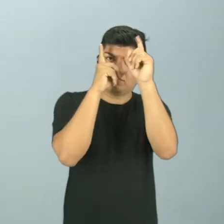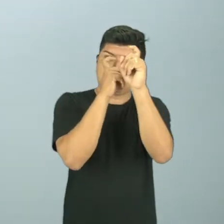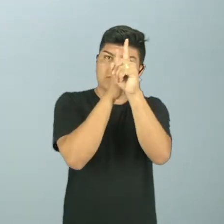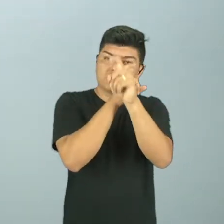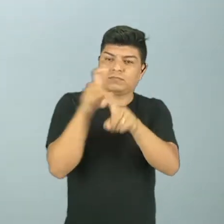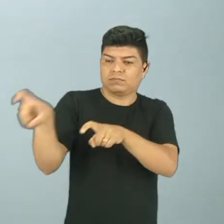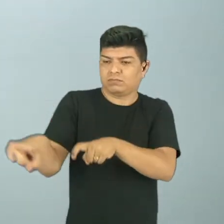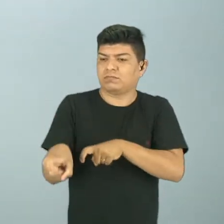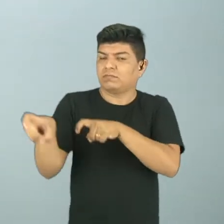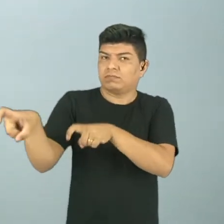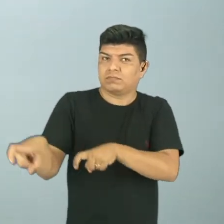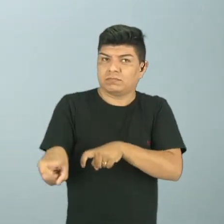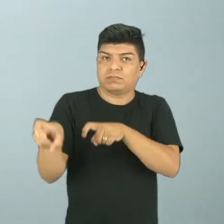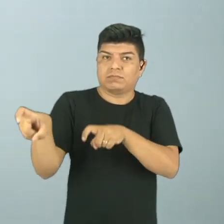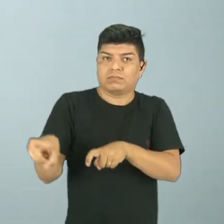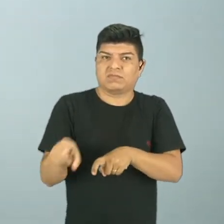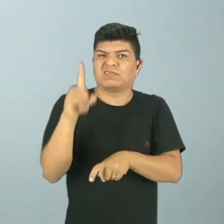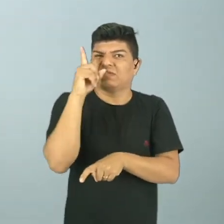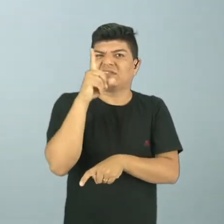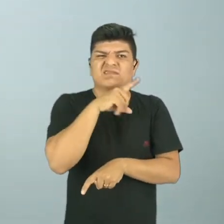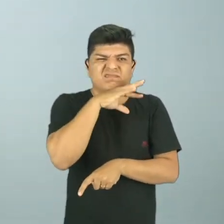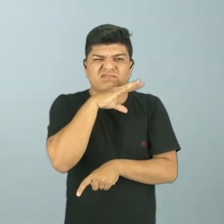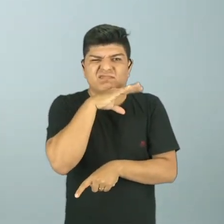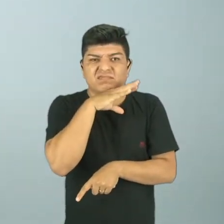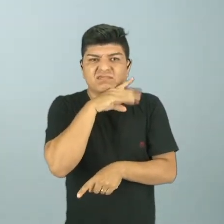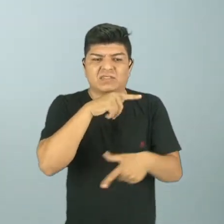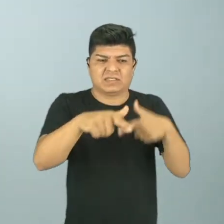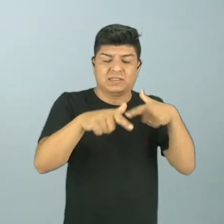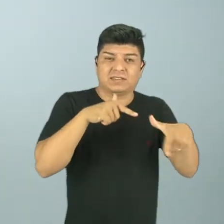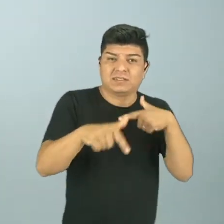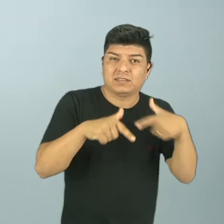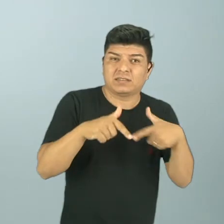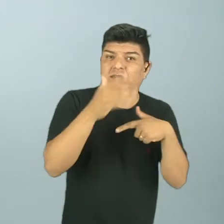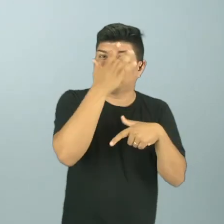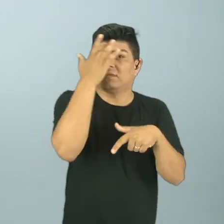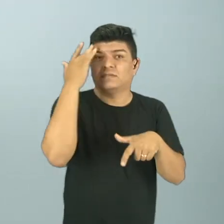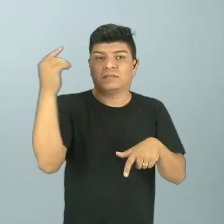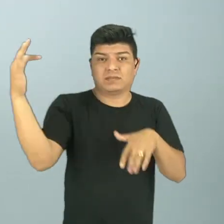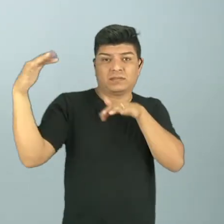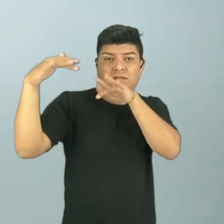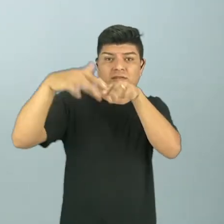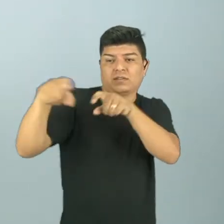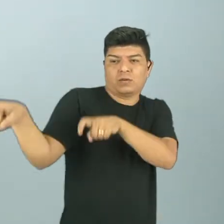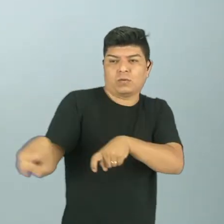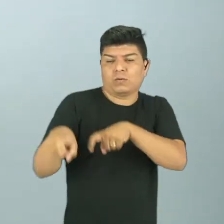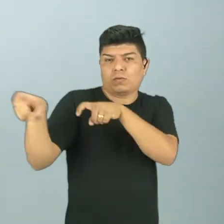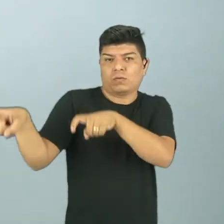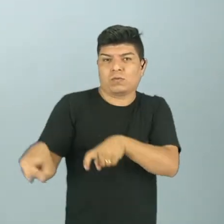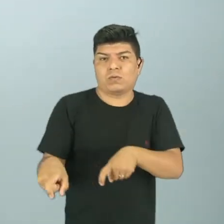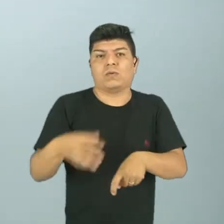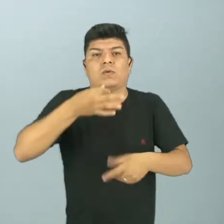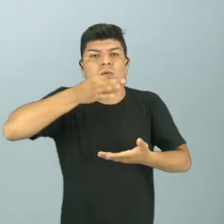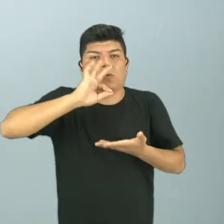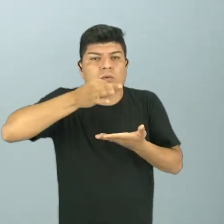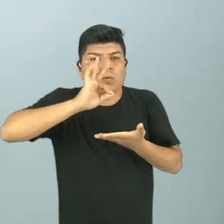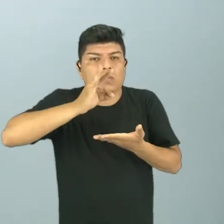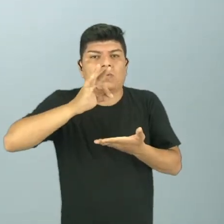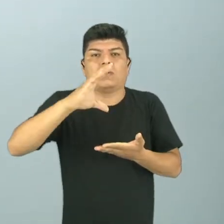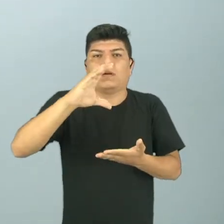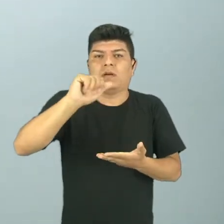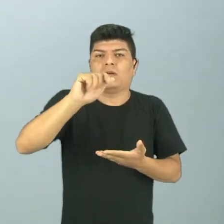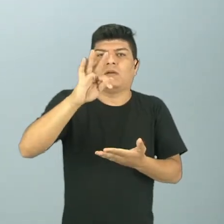nas fazendas, né, das condições ruins de trabalho, porque essa galera vai vir trabalhar nas fazendas de produção de café, que nesse